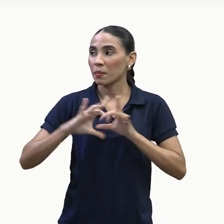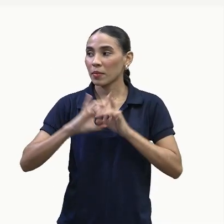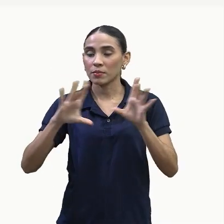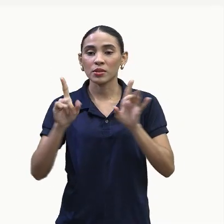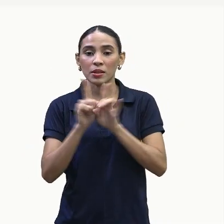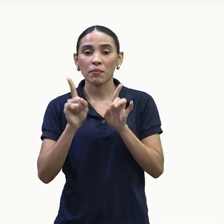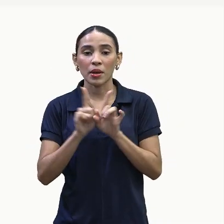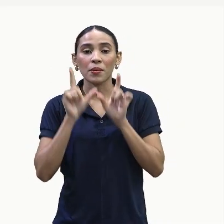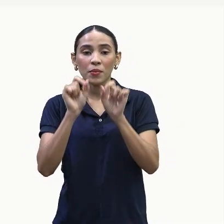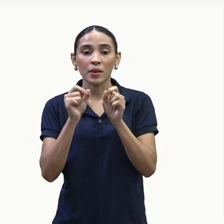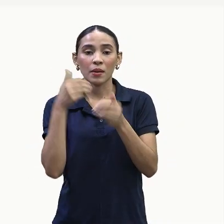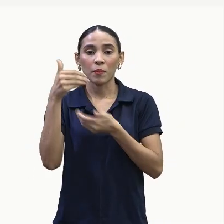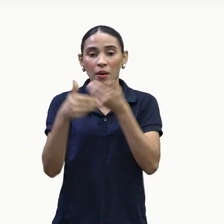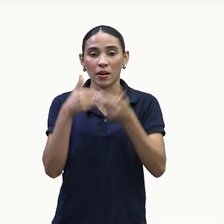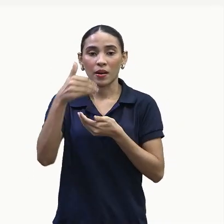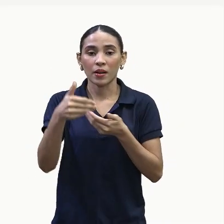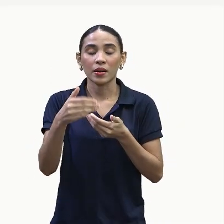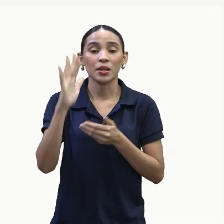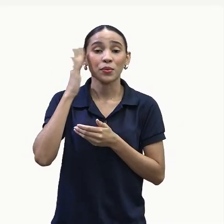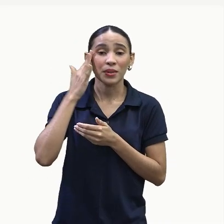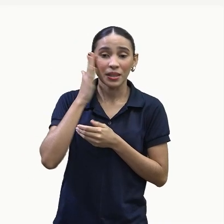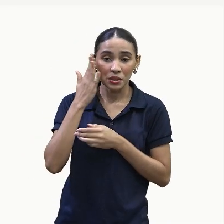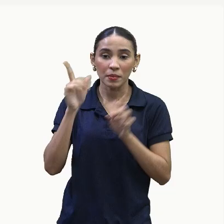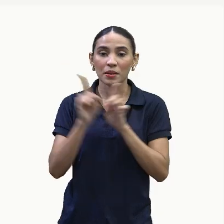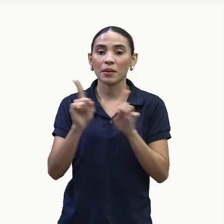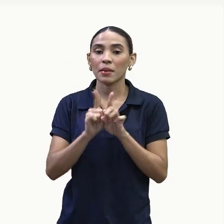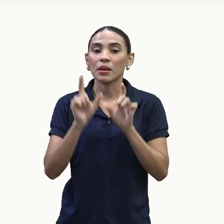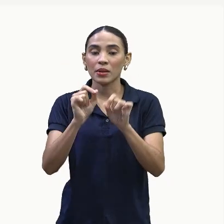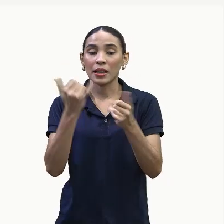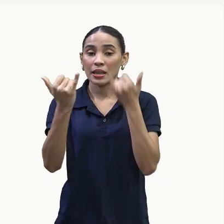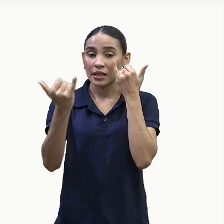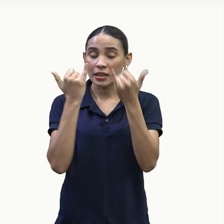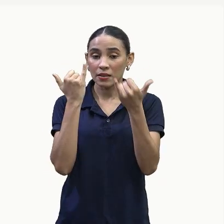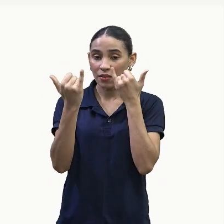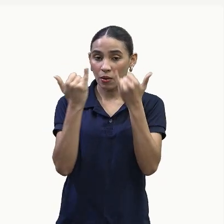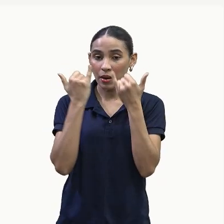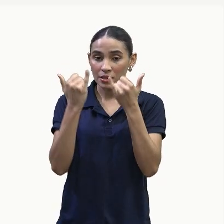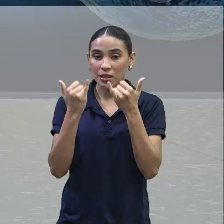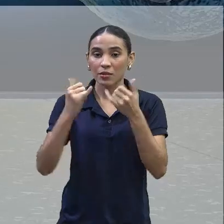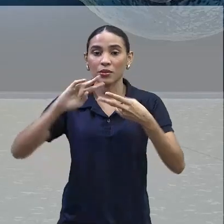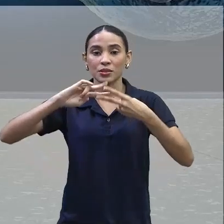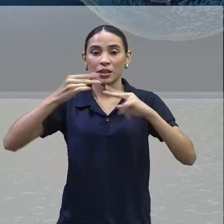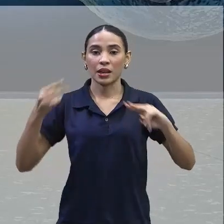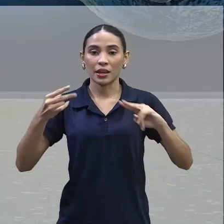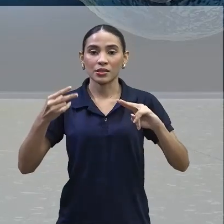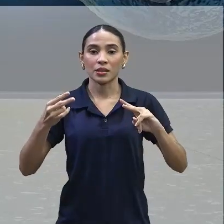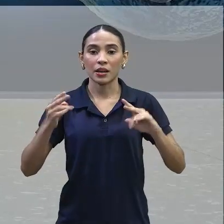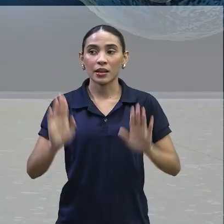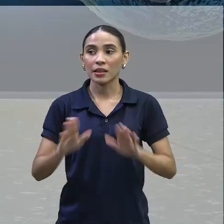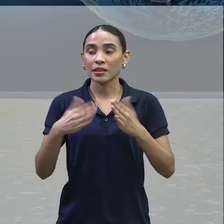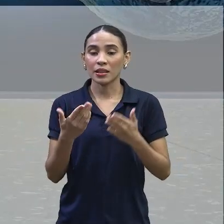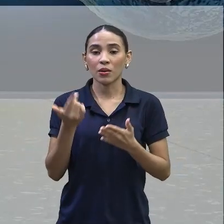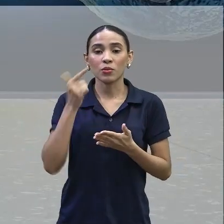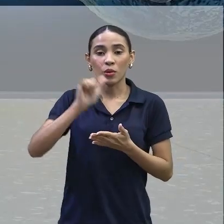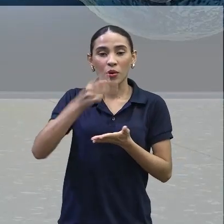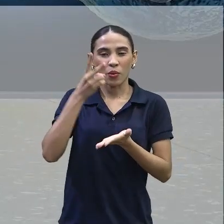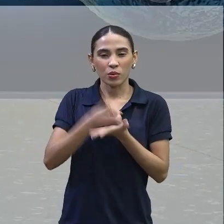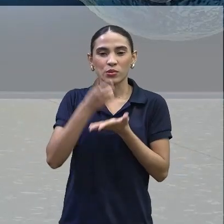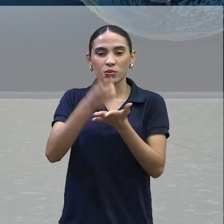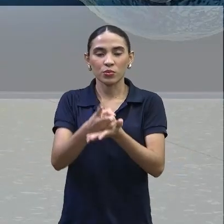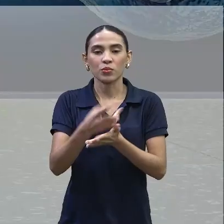permitindo o desvendamento, né, o entendimento das informações genéticas. E para que a gente continue